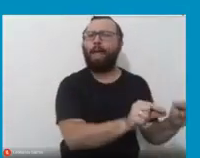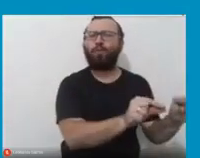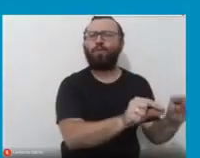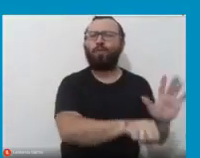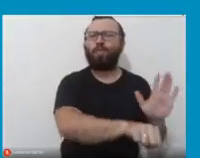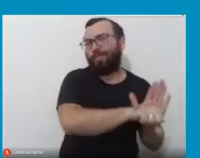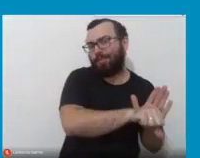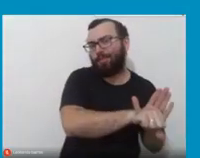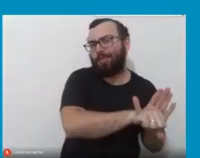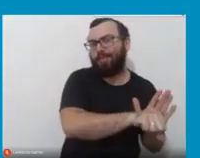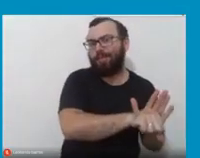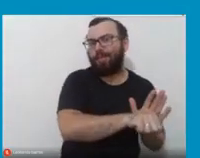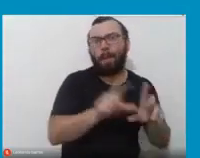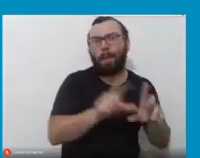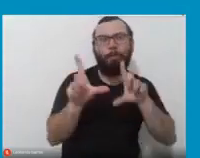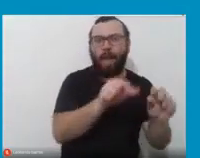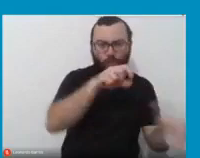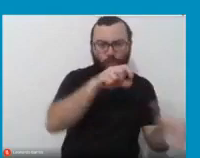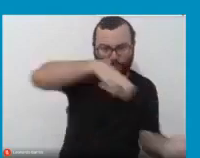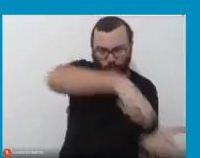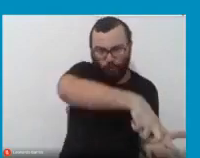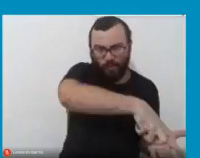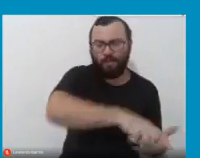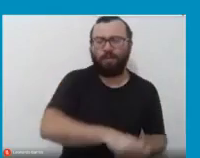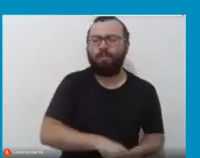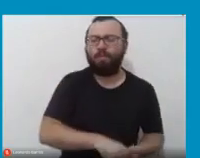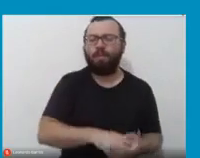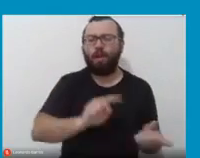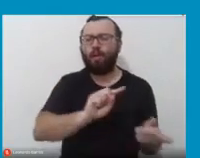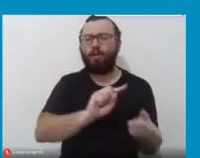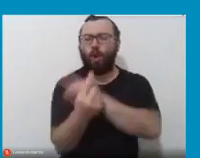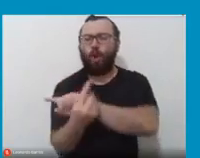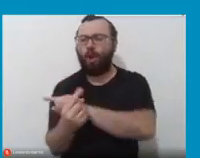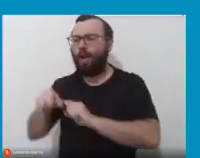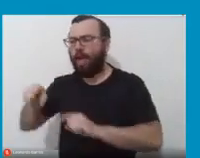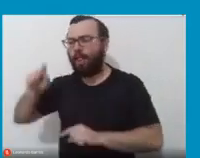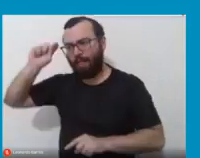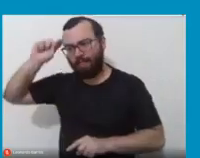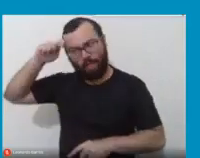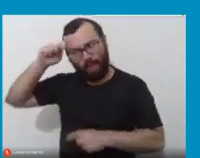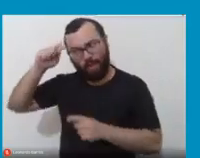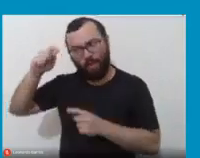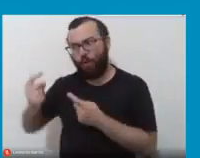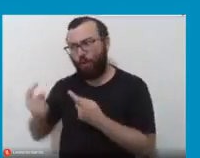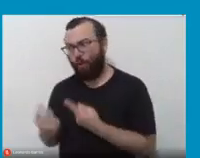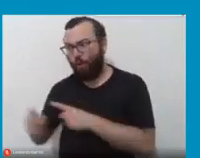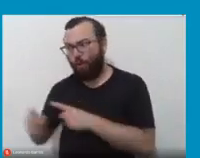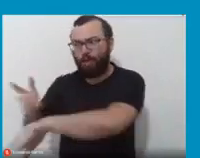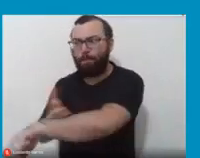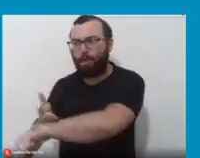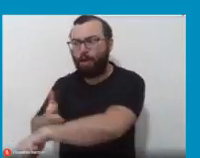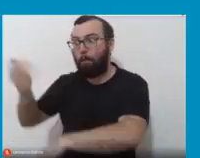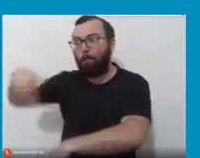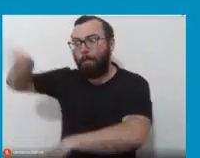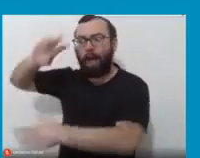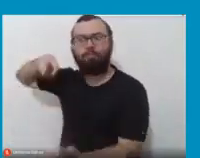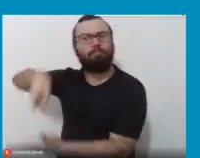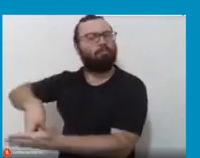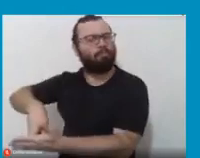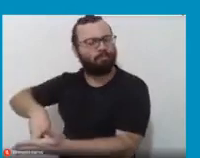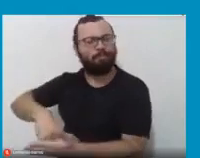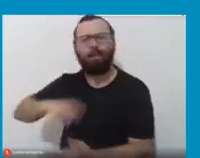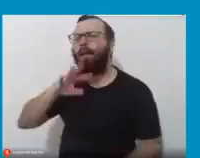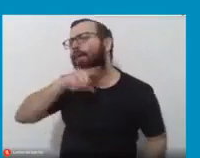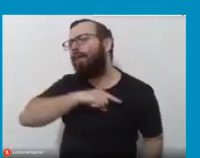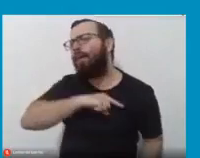né, que era menos punido, né, e os negros que cometiam crimes eram mais punidos, né, indicava que